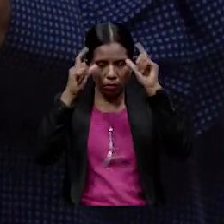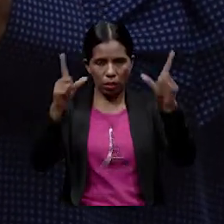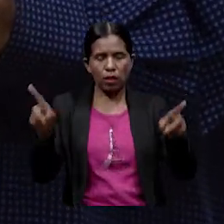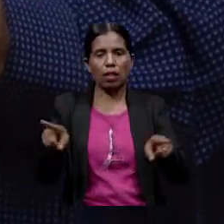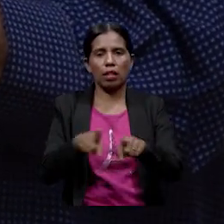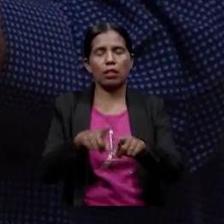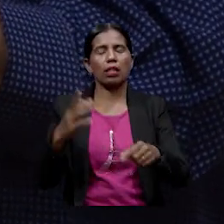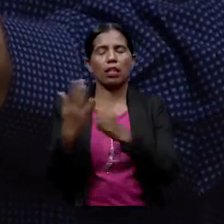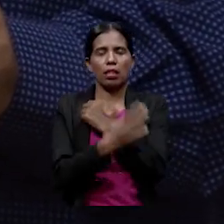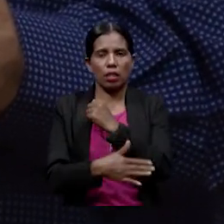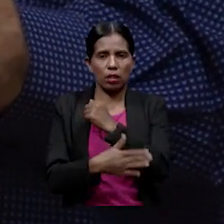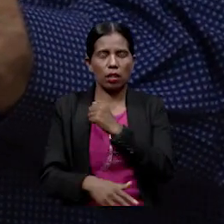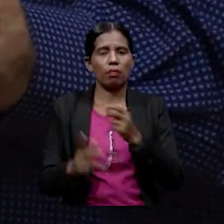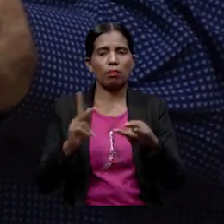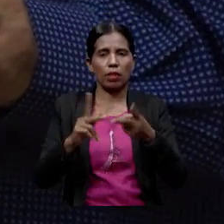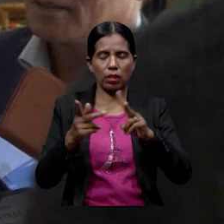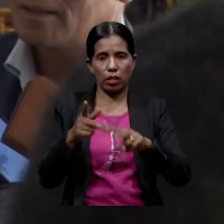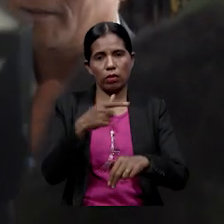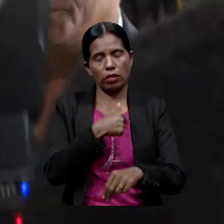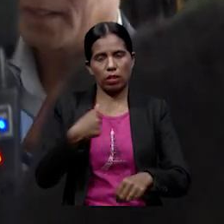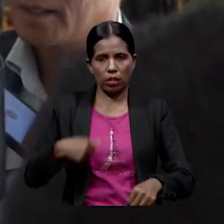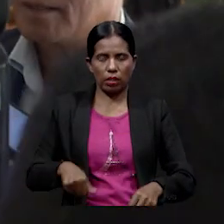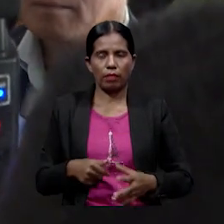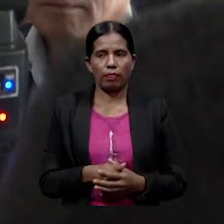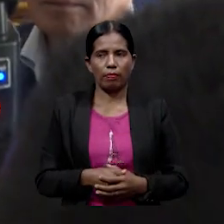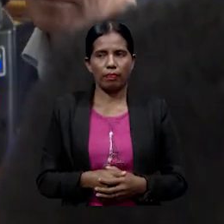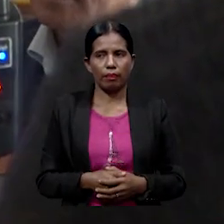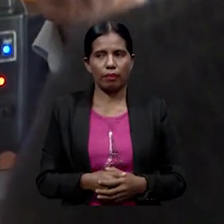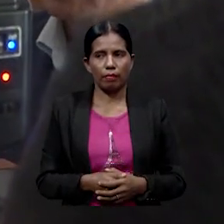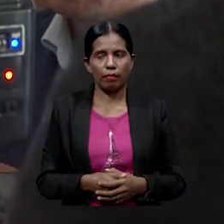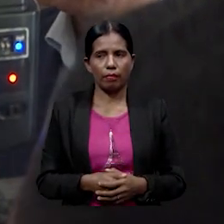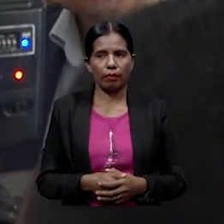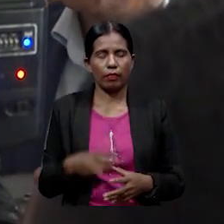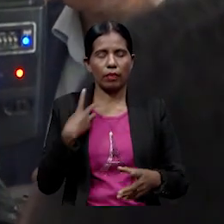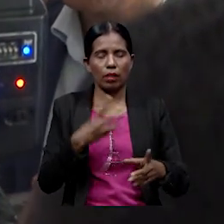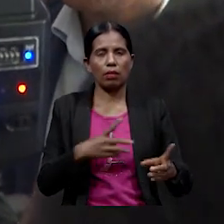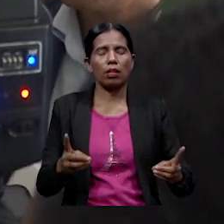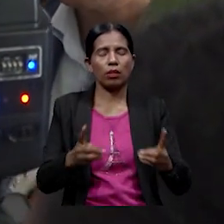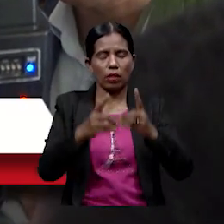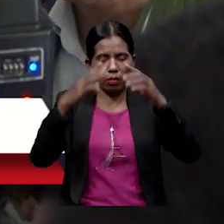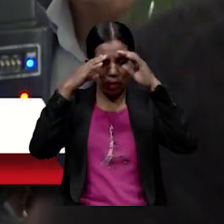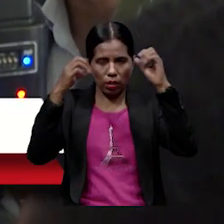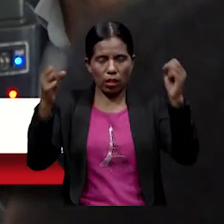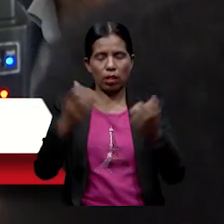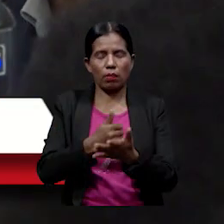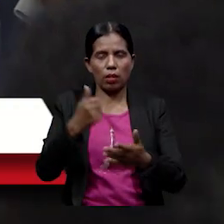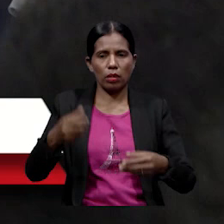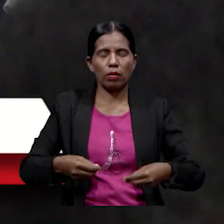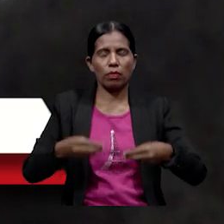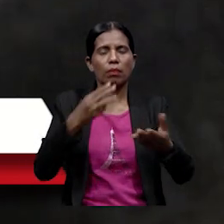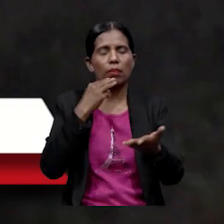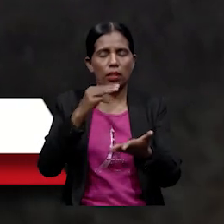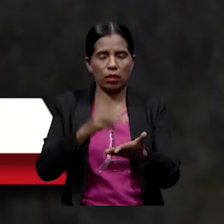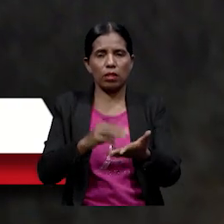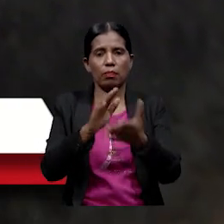China. Today I came to... Mirsang ao meia sur o presidente eleito, a tuve entrega de mensagem